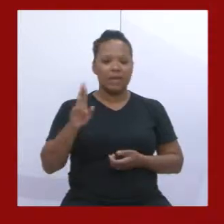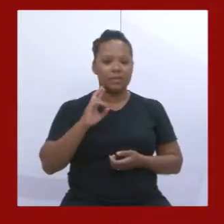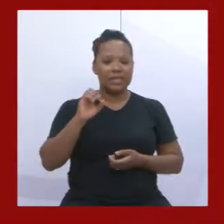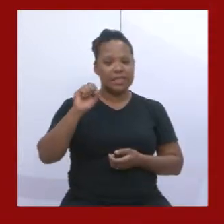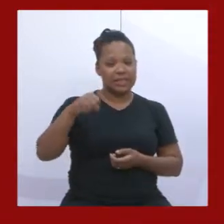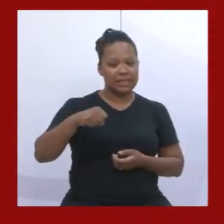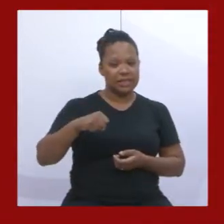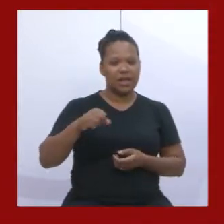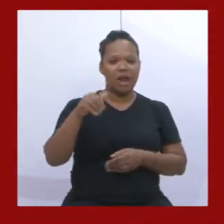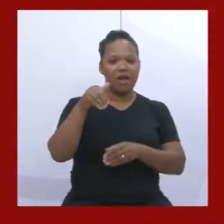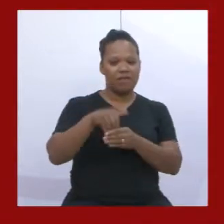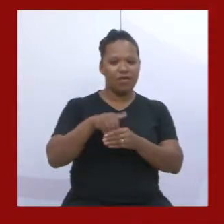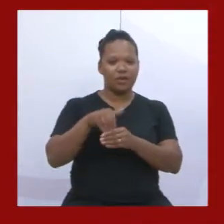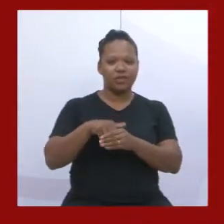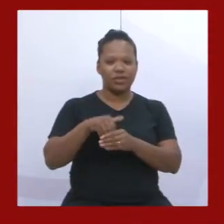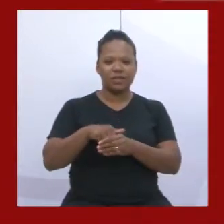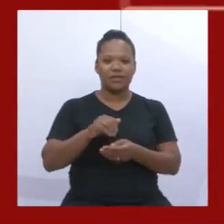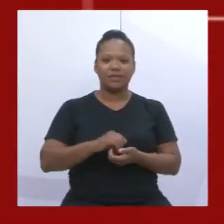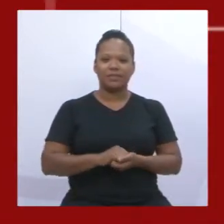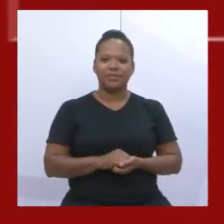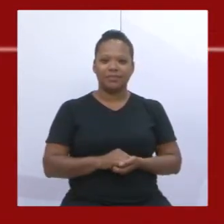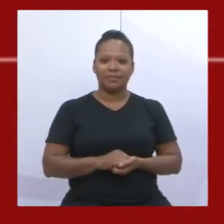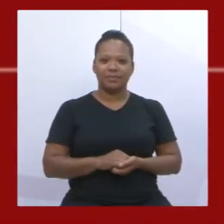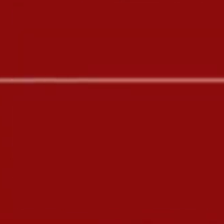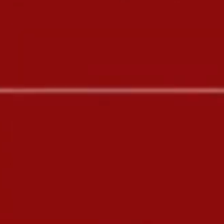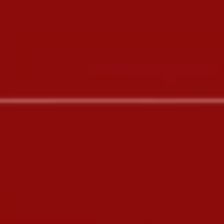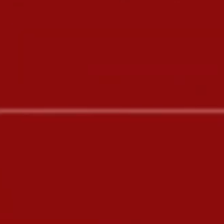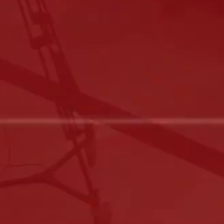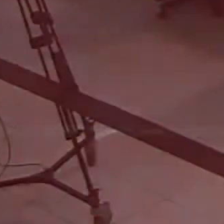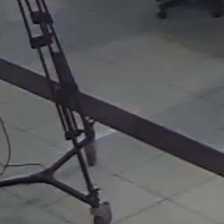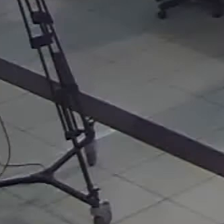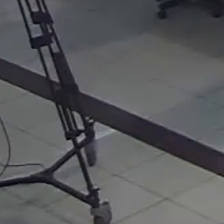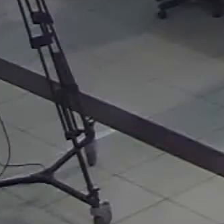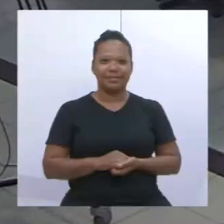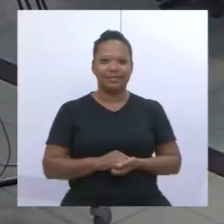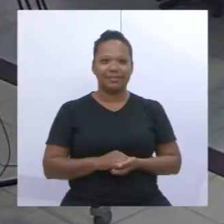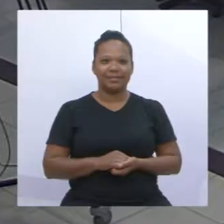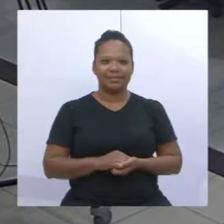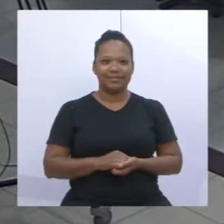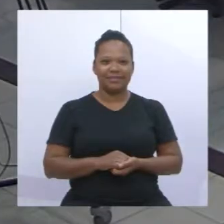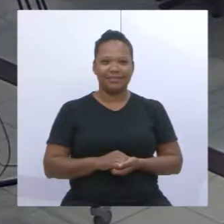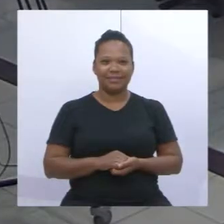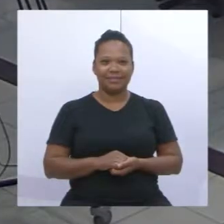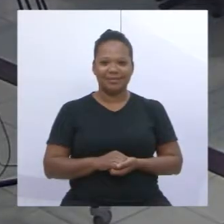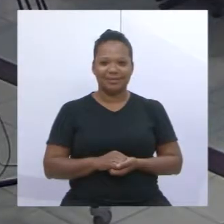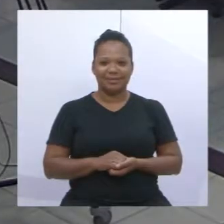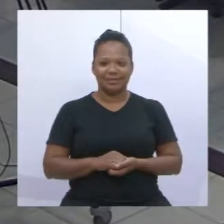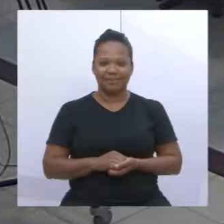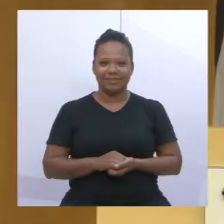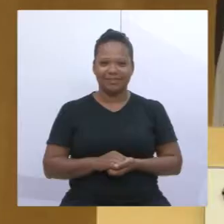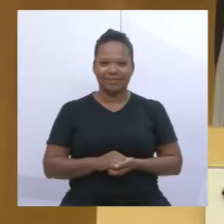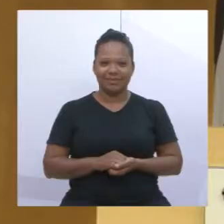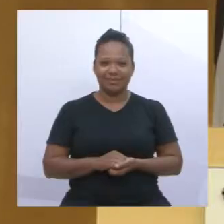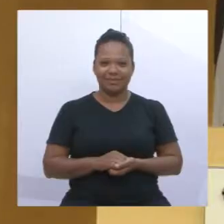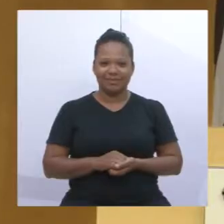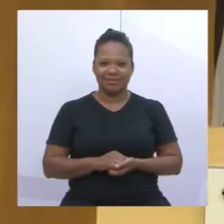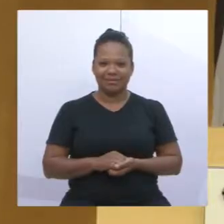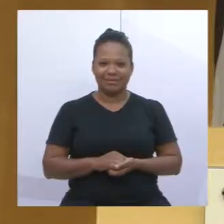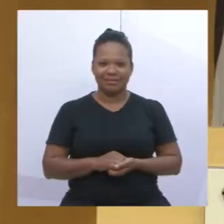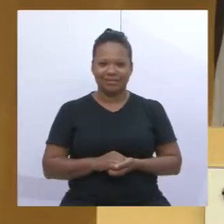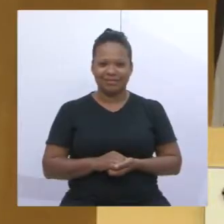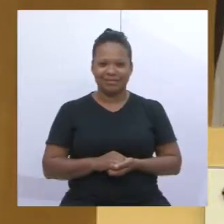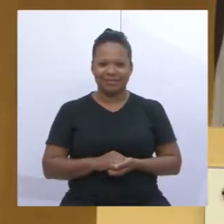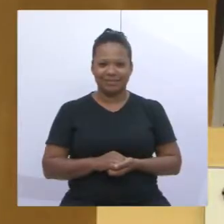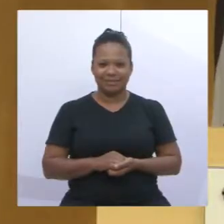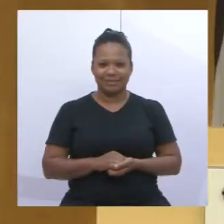www.jacareí.sp.leg.br e vote. Como vocês puderam perceber, a maioria da população é a favor desse projeto, gente.